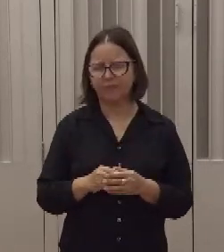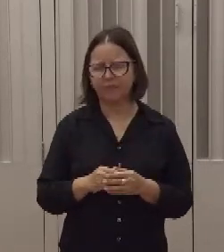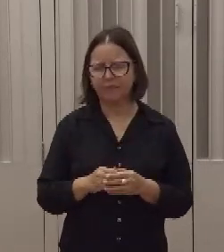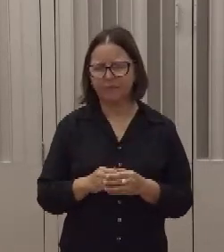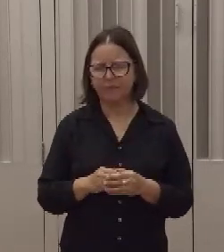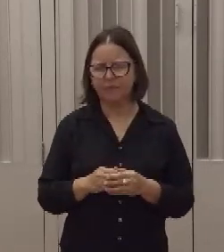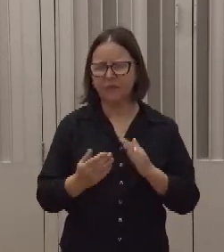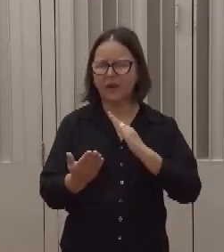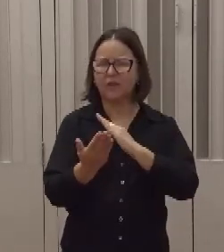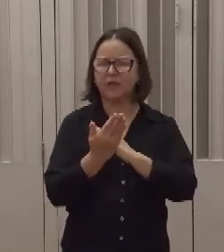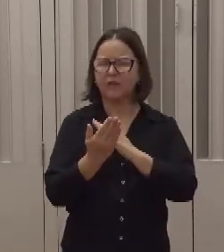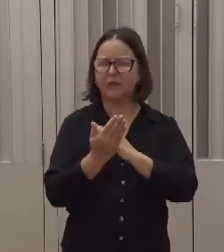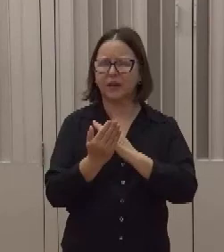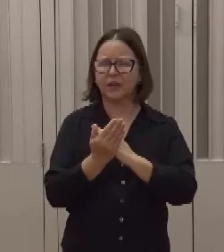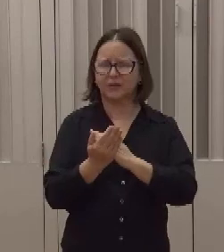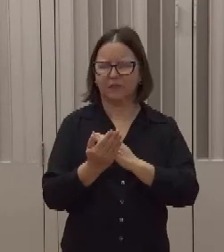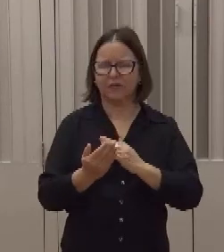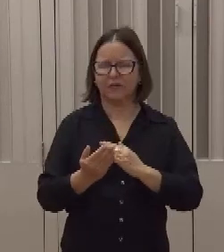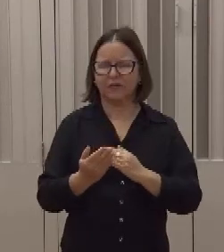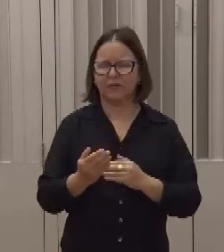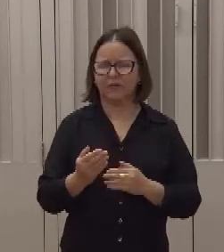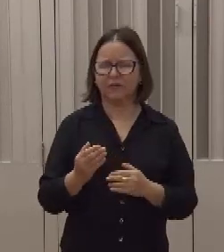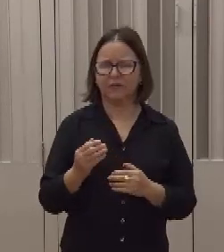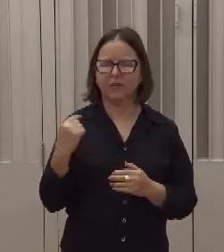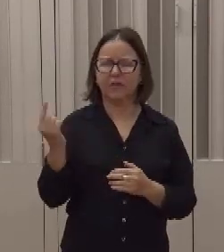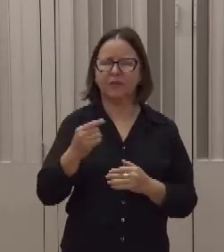Nos ajuda enquanto igreja a nos